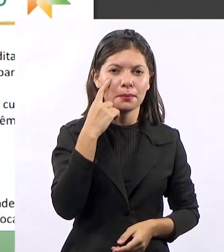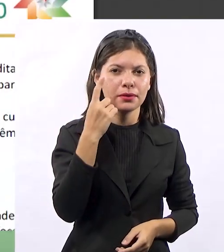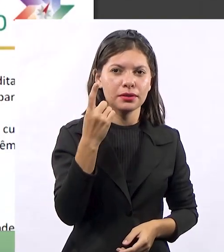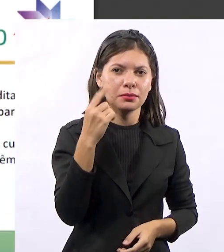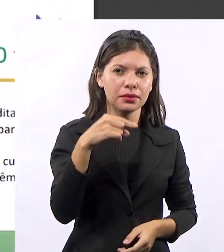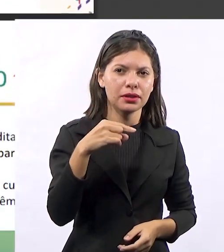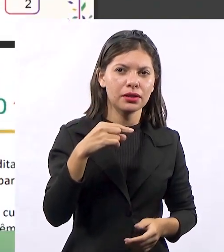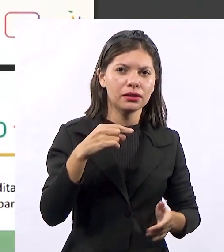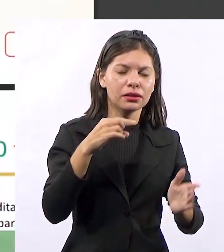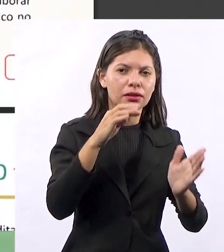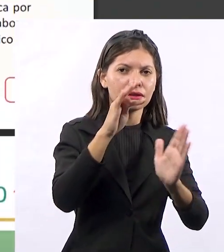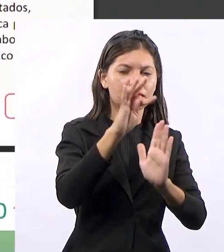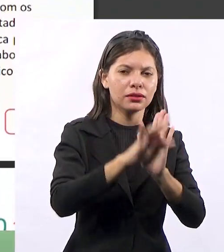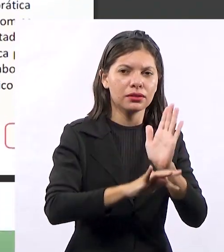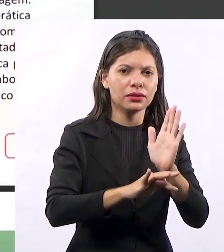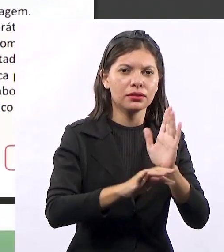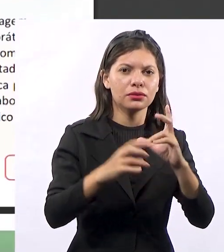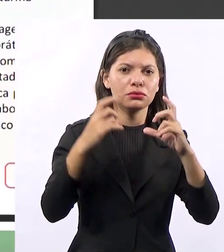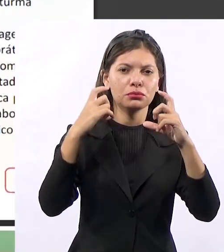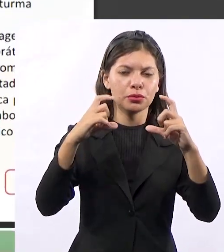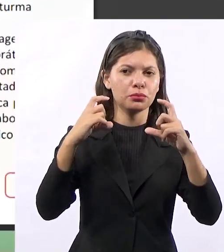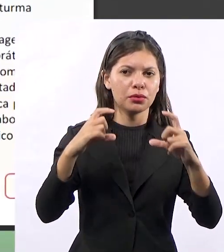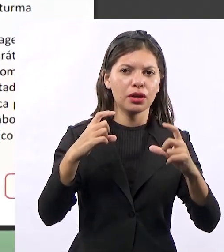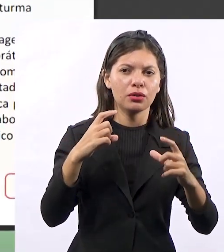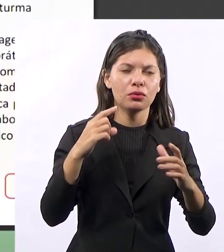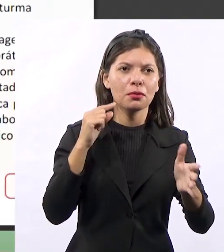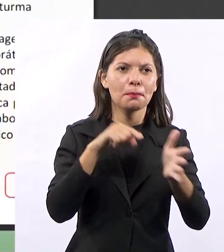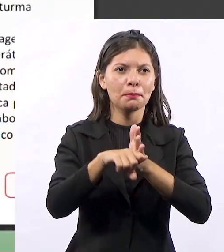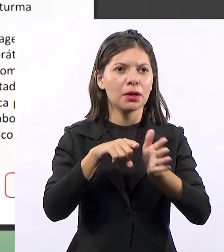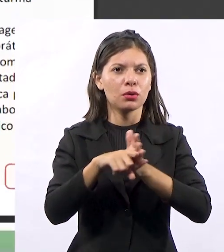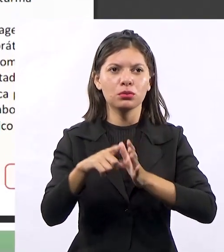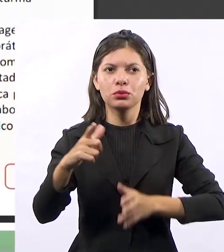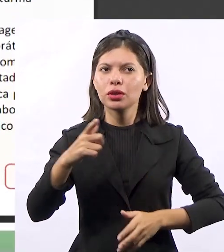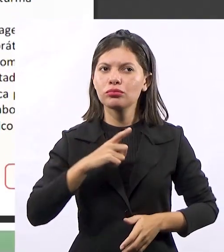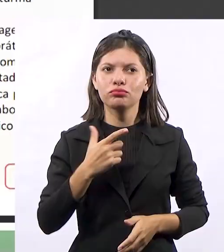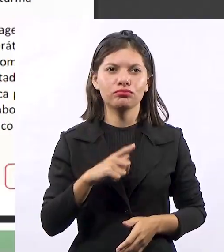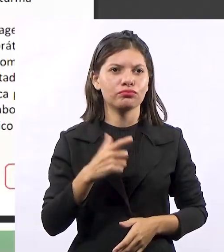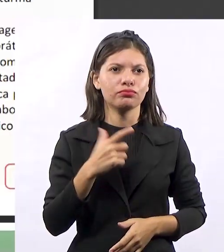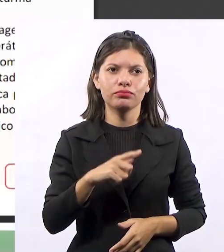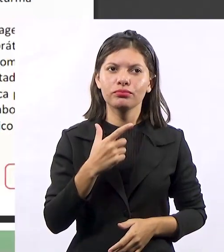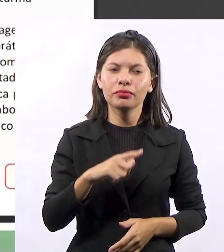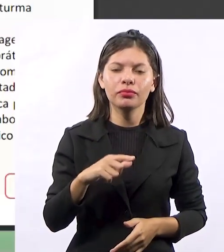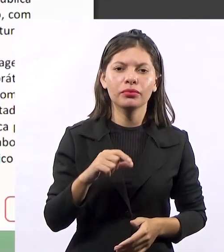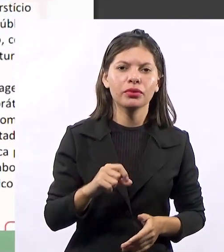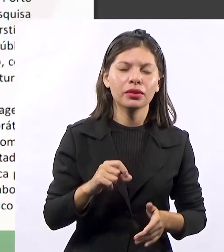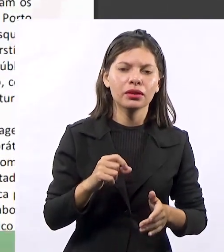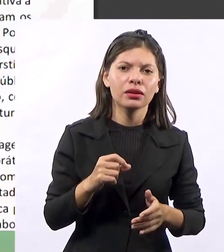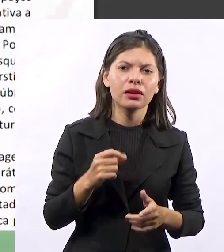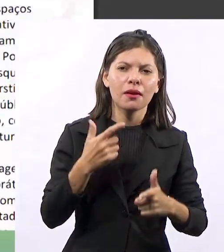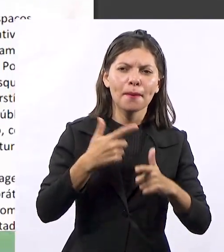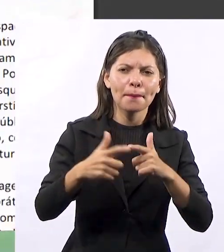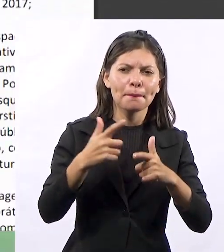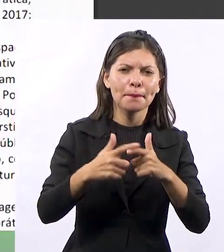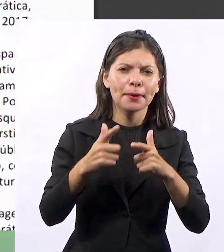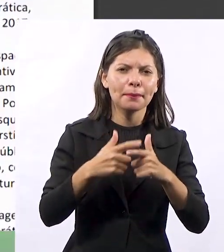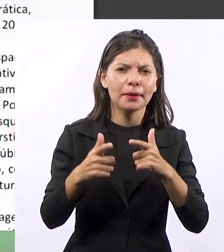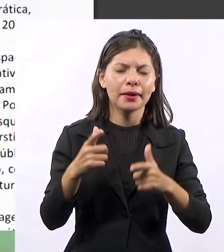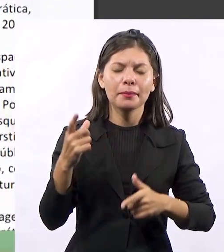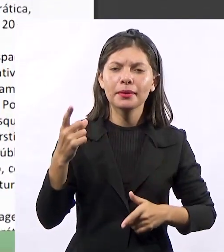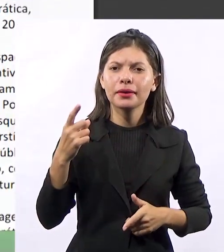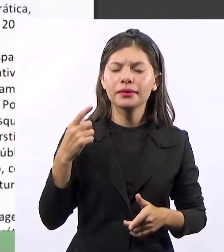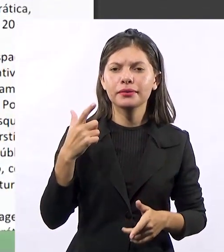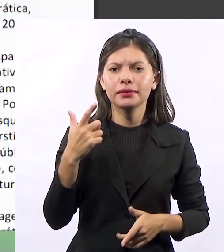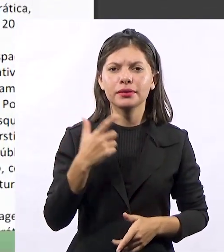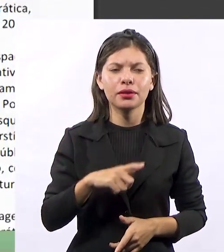pergunta. Então, perceba que aqui nesse texto, nesse primeiro trecho, nós não temos uma pergunta. Então, nós não temos um problema